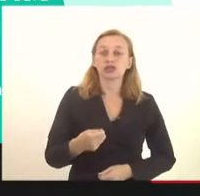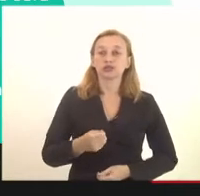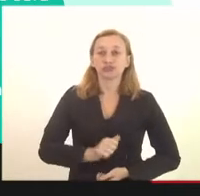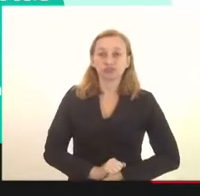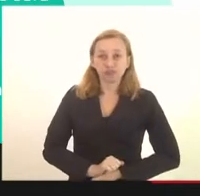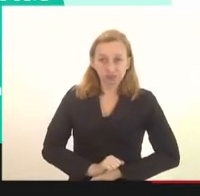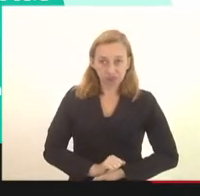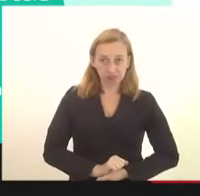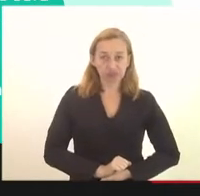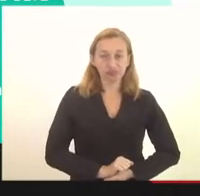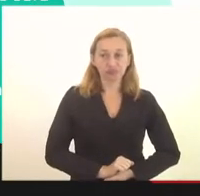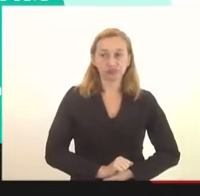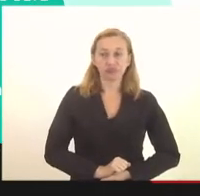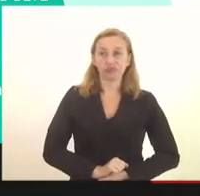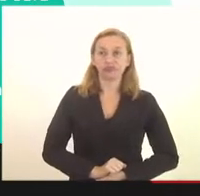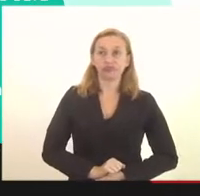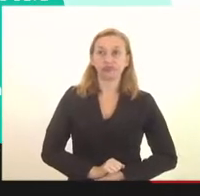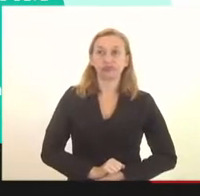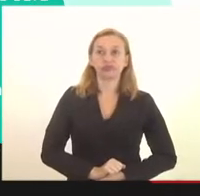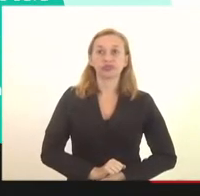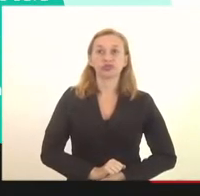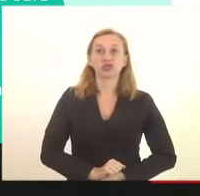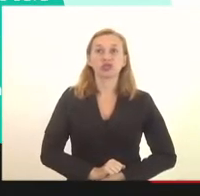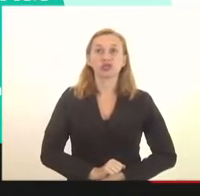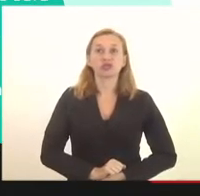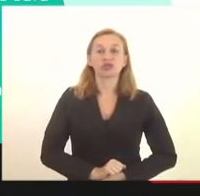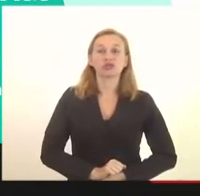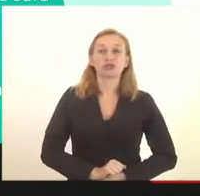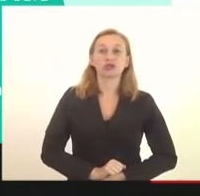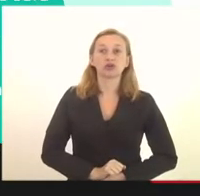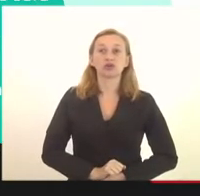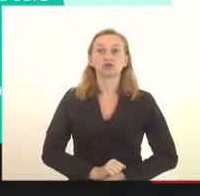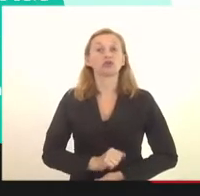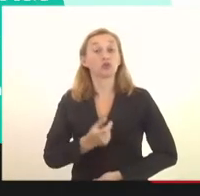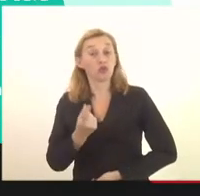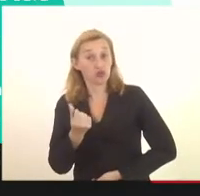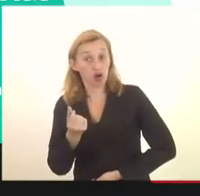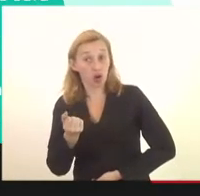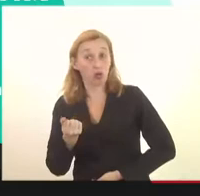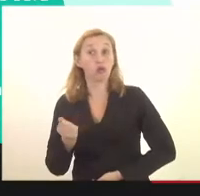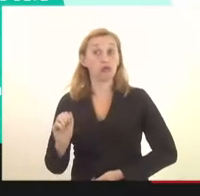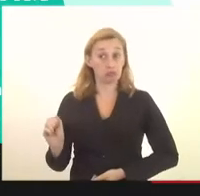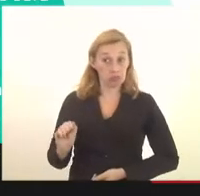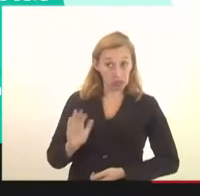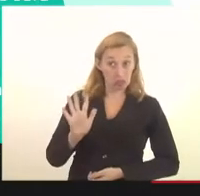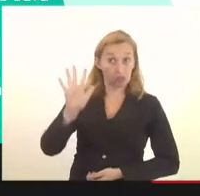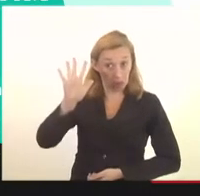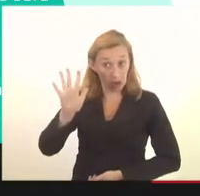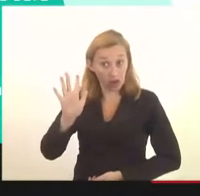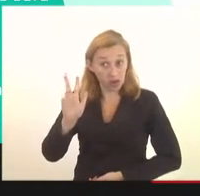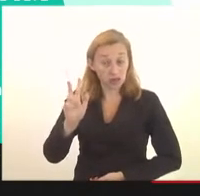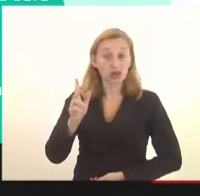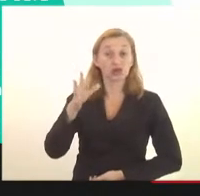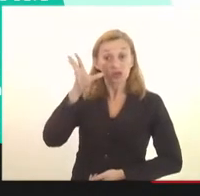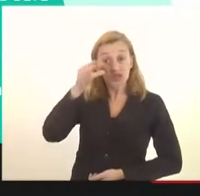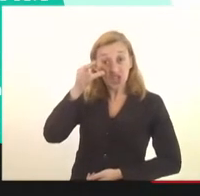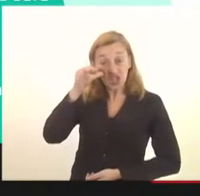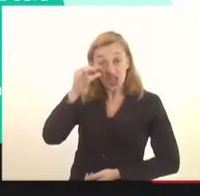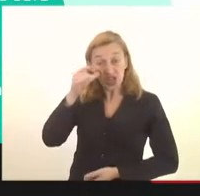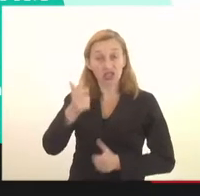concessão. Foi um lance realmente bilionário, que mostrou que o interesse era muito grande, foi um